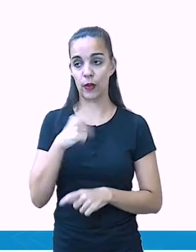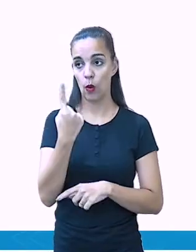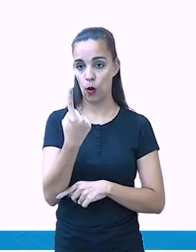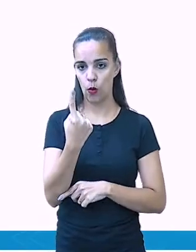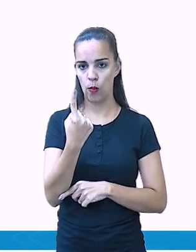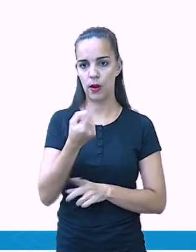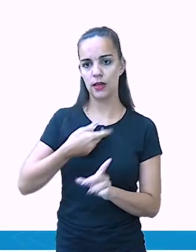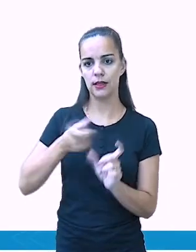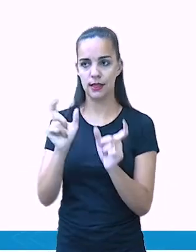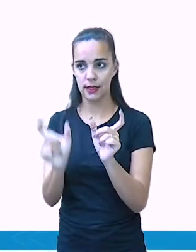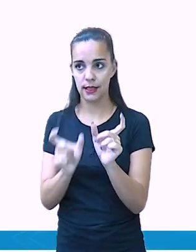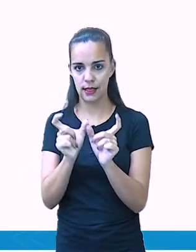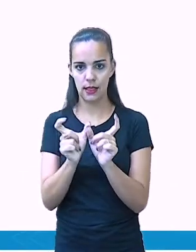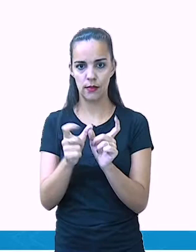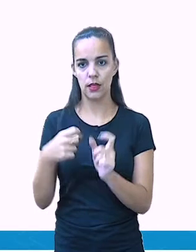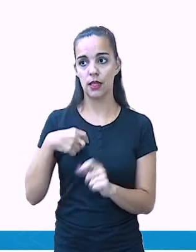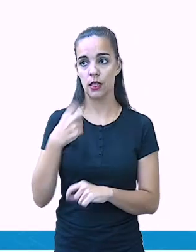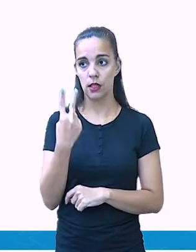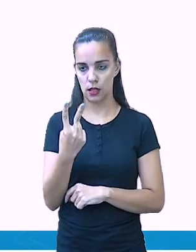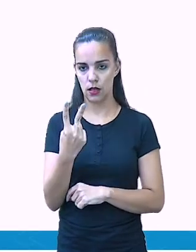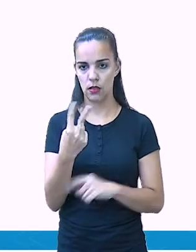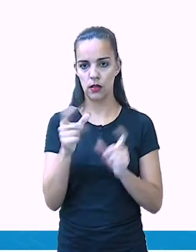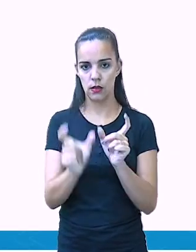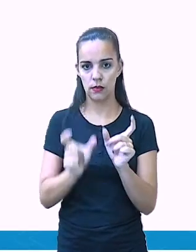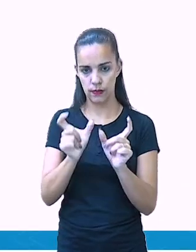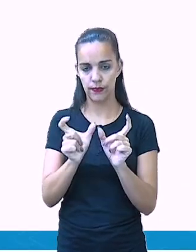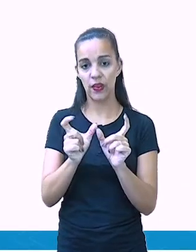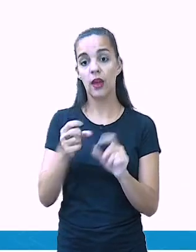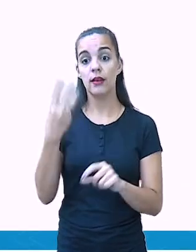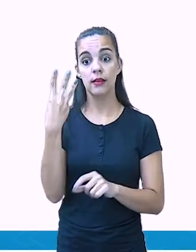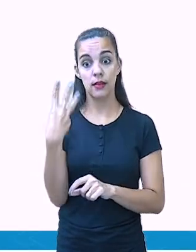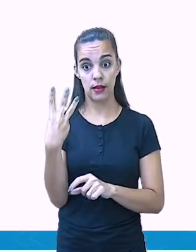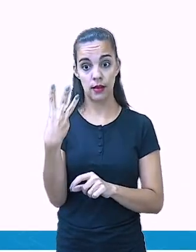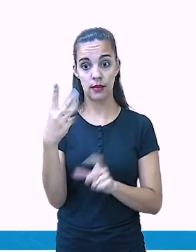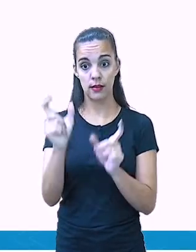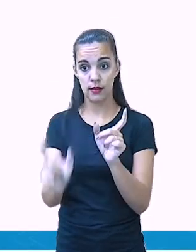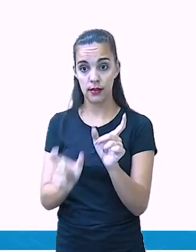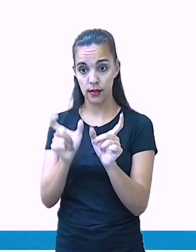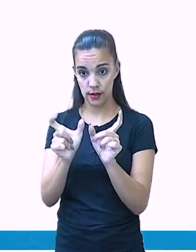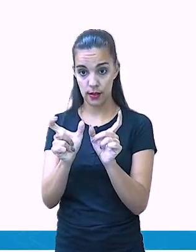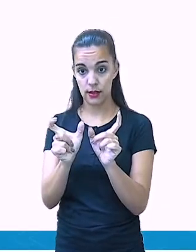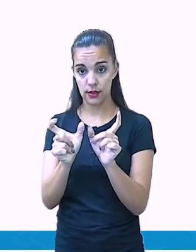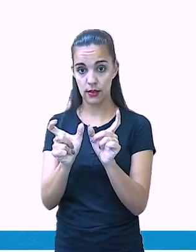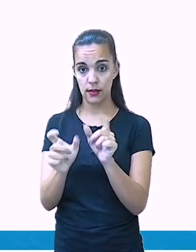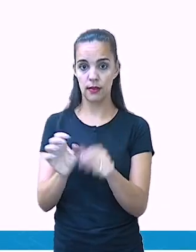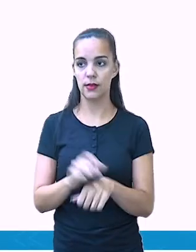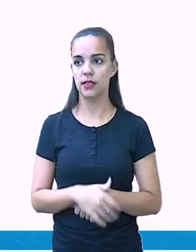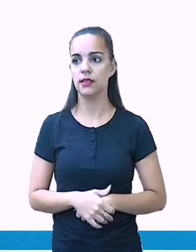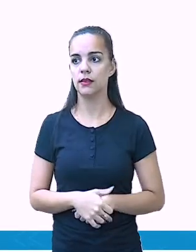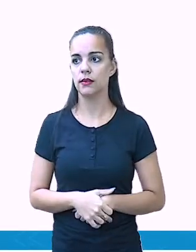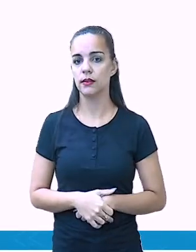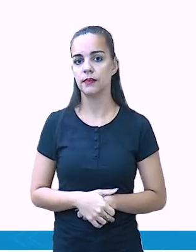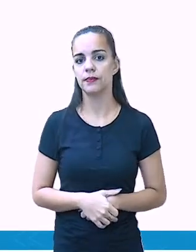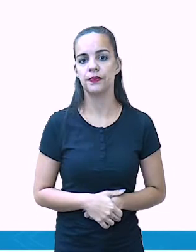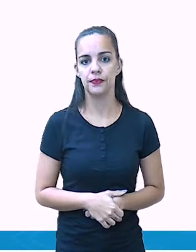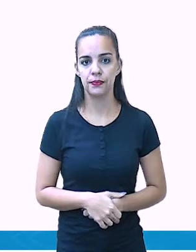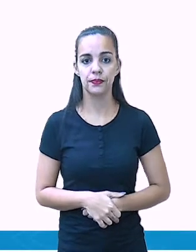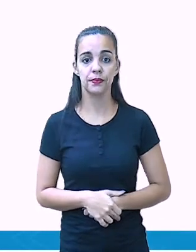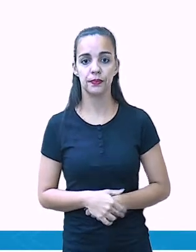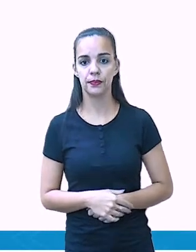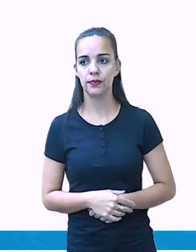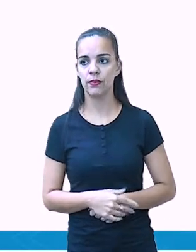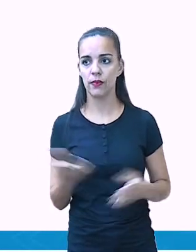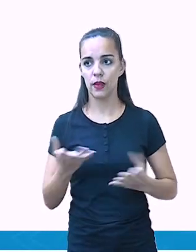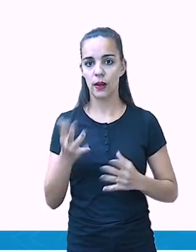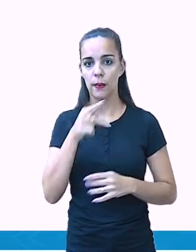Monossílabas, dissílabas, trissílabas e polissílabas. Então, a gente vai agora